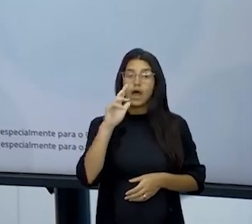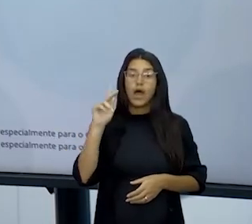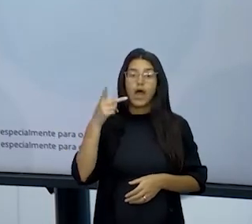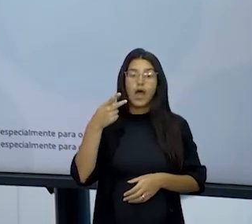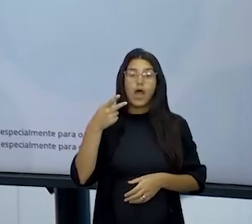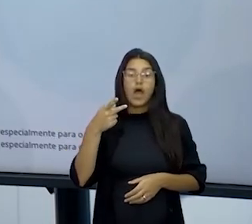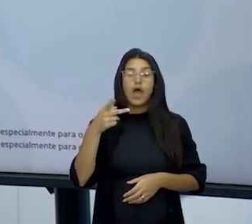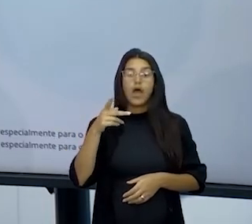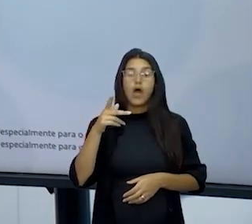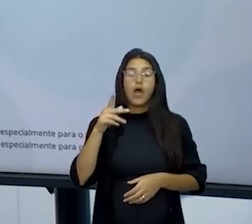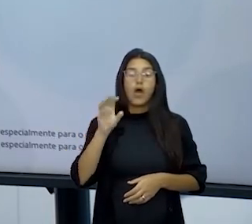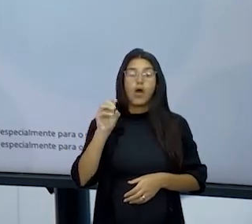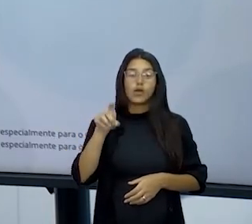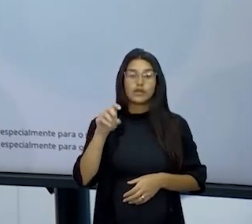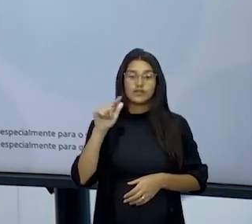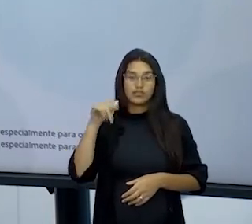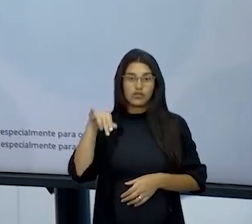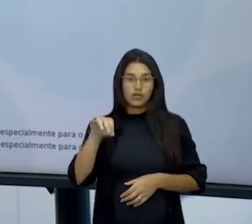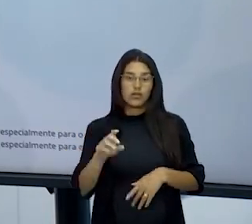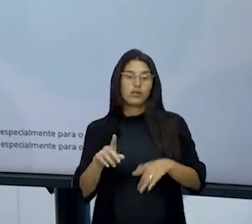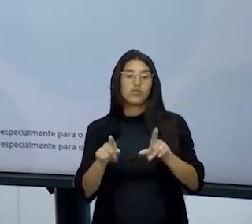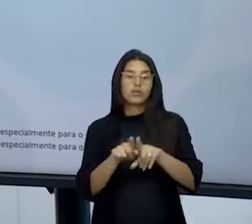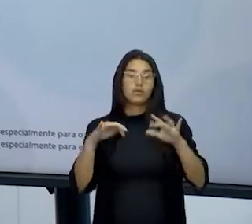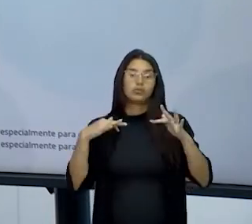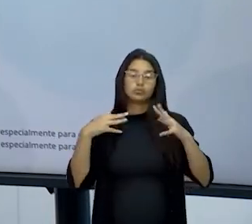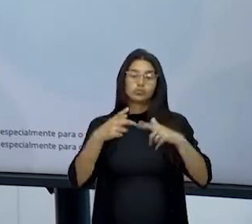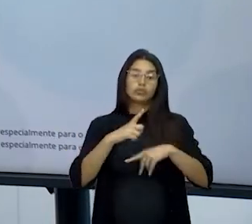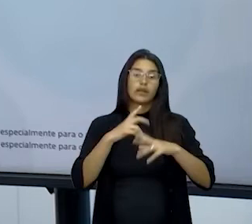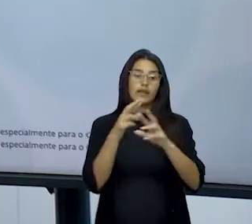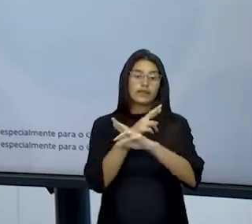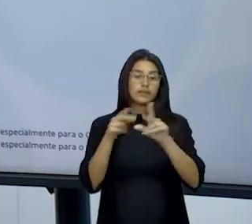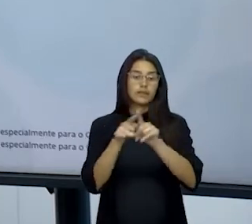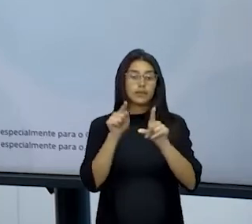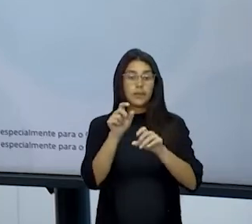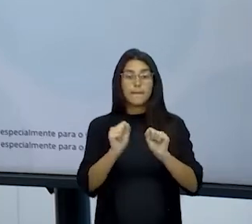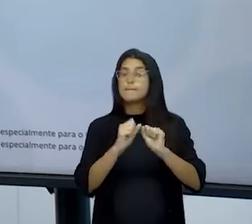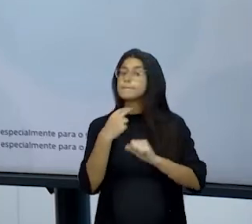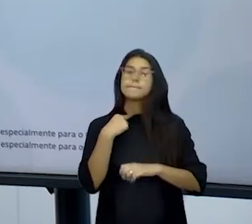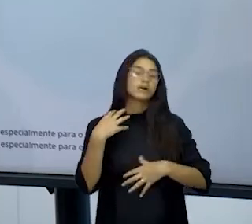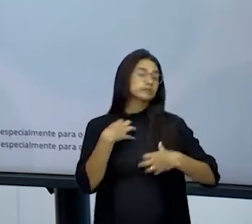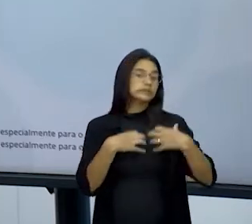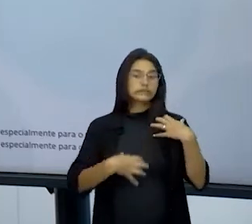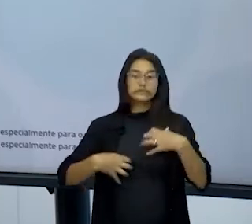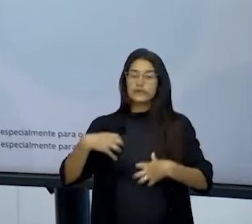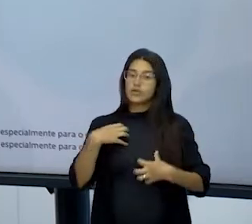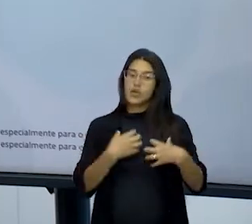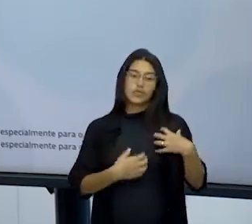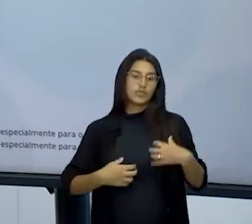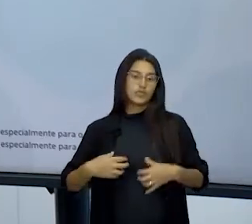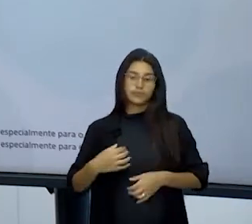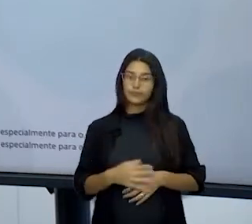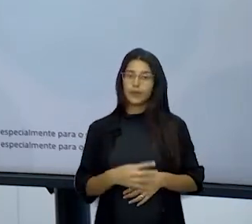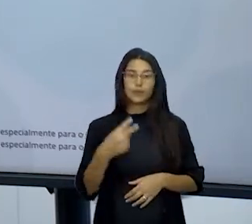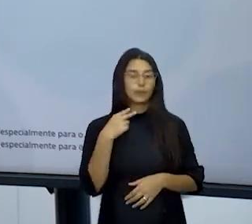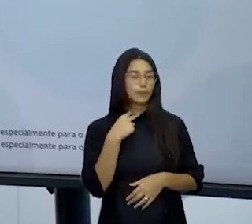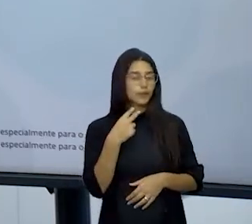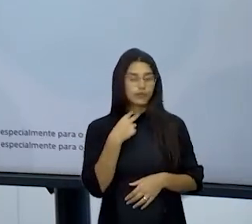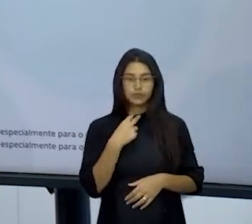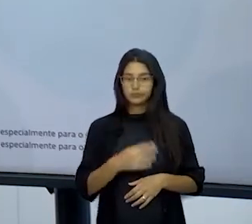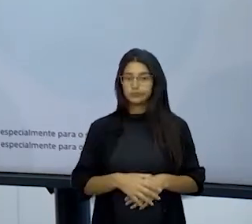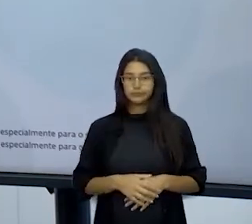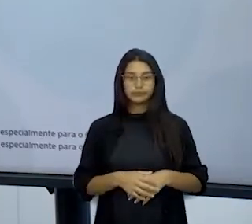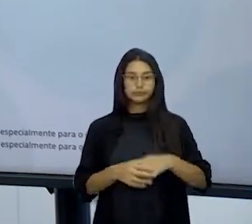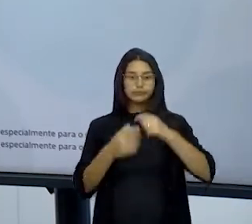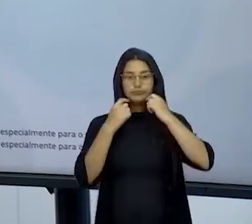sua boca. E tudo isso aí tem a ver também que você não pode estar ansioso, não pode estar ali angústia, sabe, desesperado, não pode ser isso, você